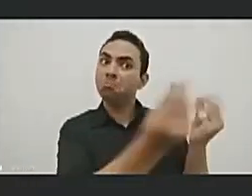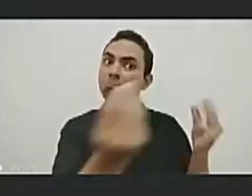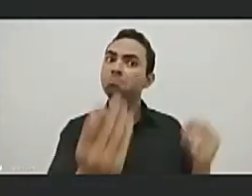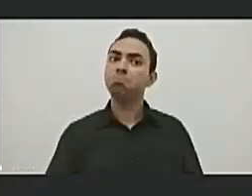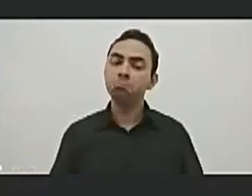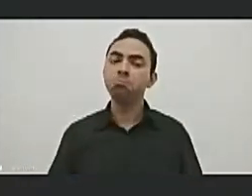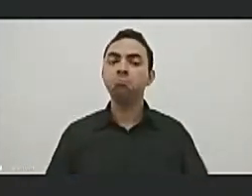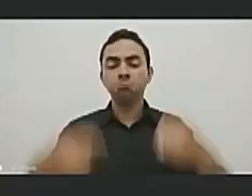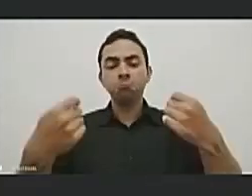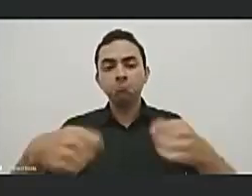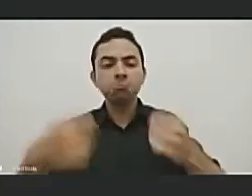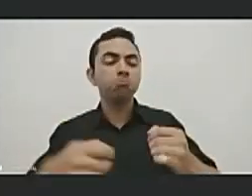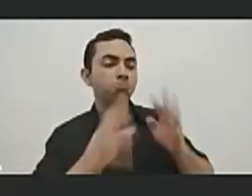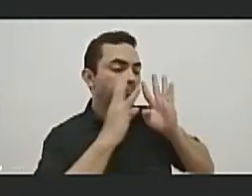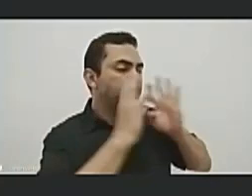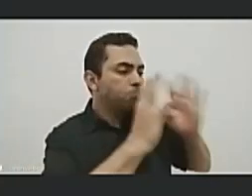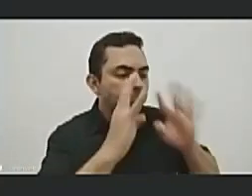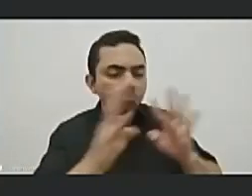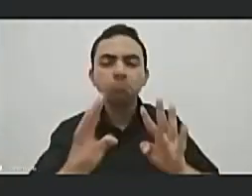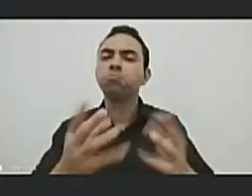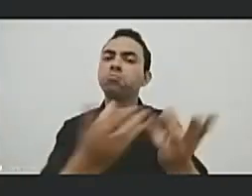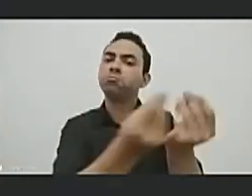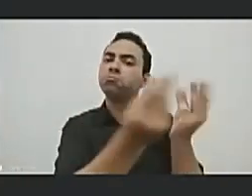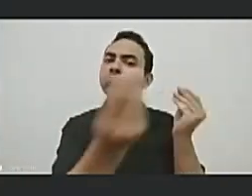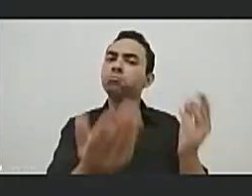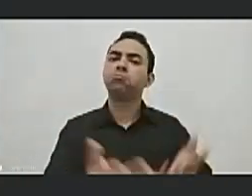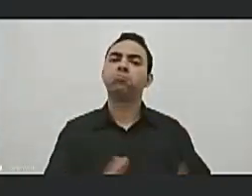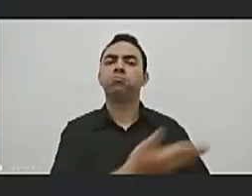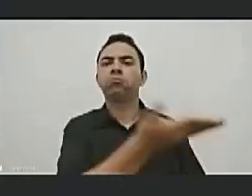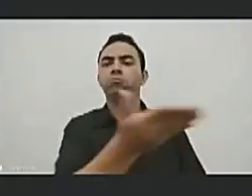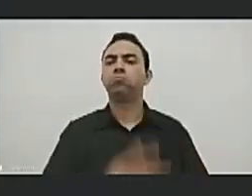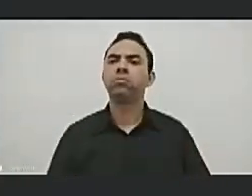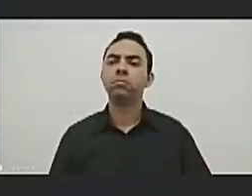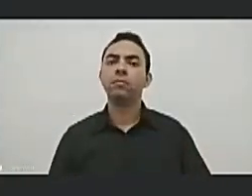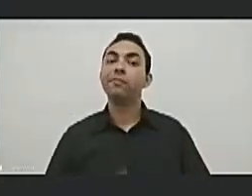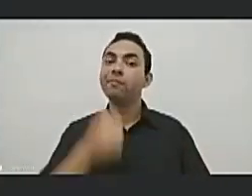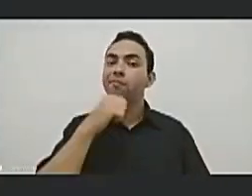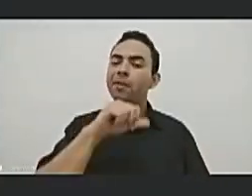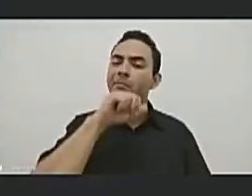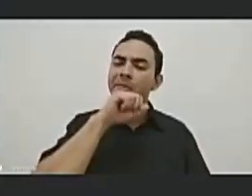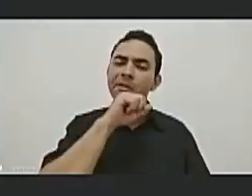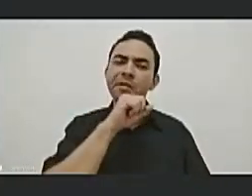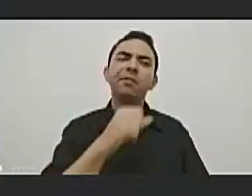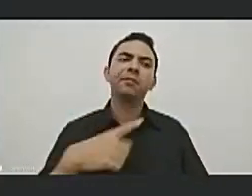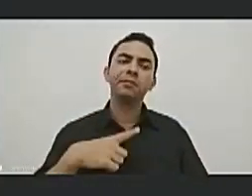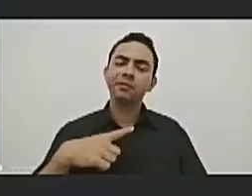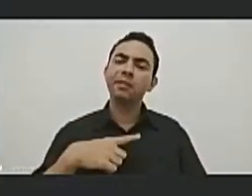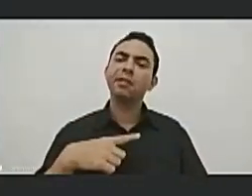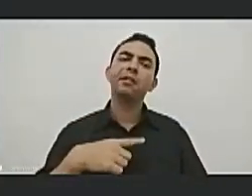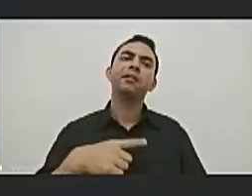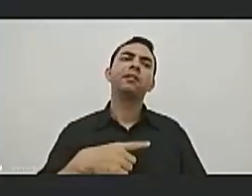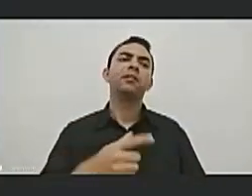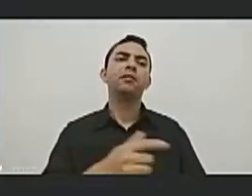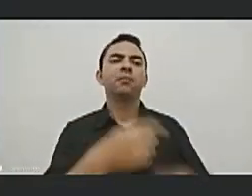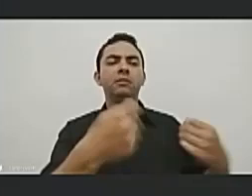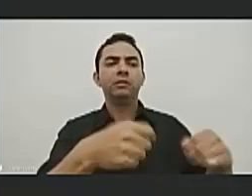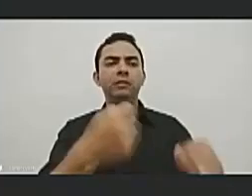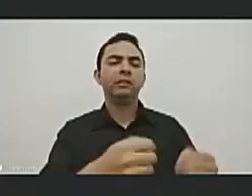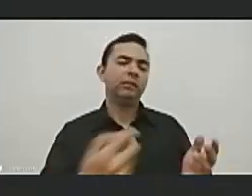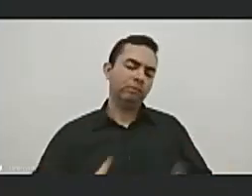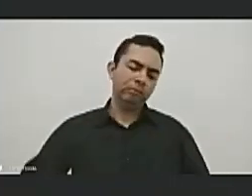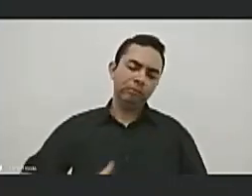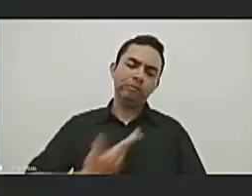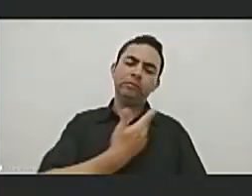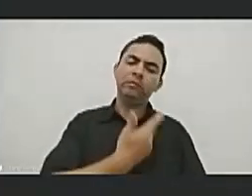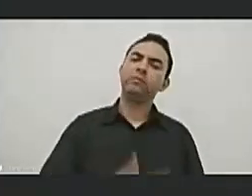horas mães que estão indo pra cirurgia tenho duas que estão precisando de apoio e que a